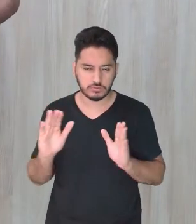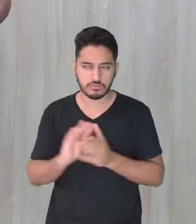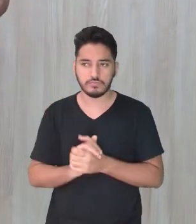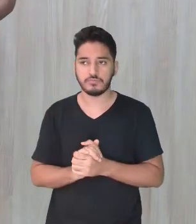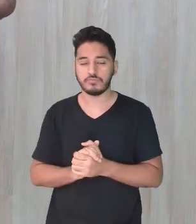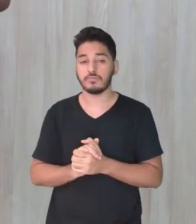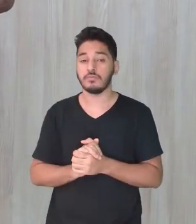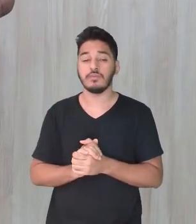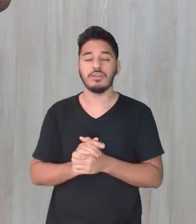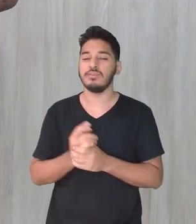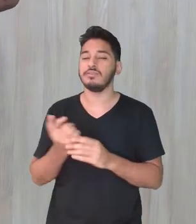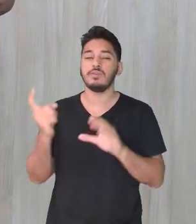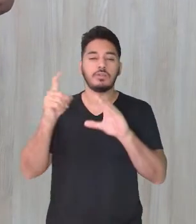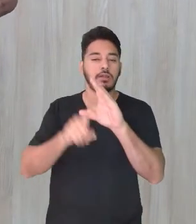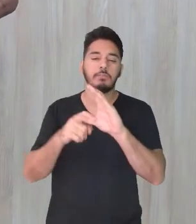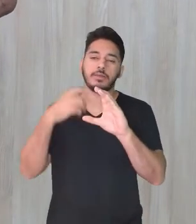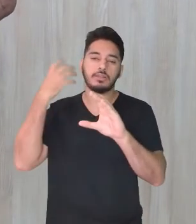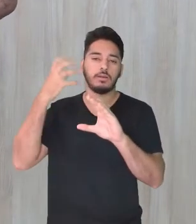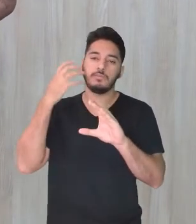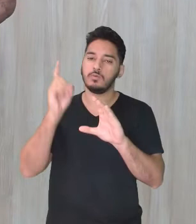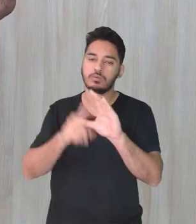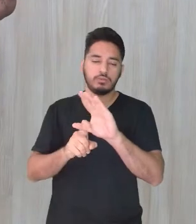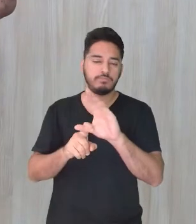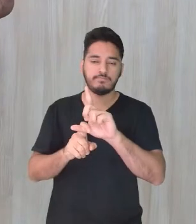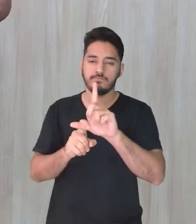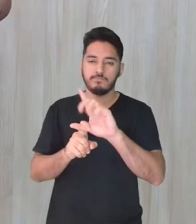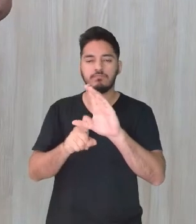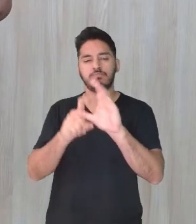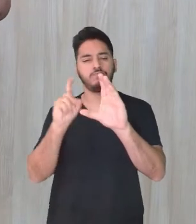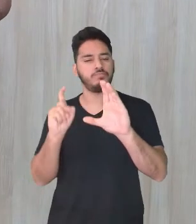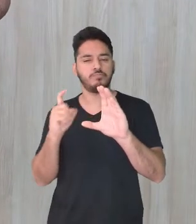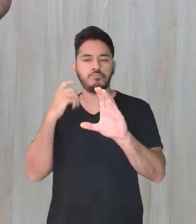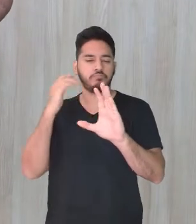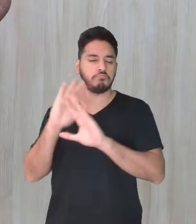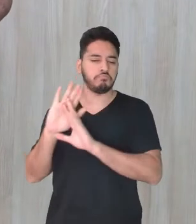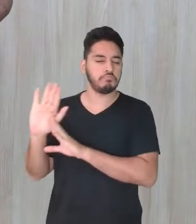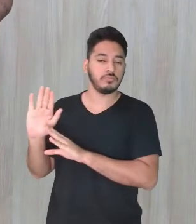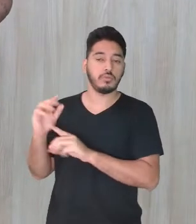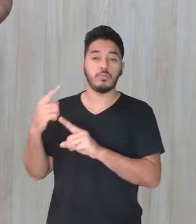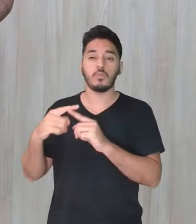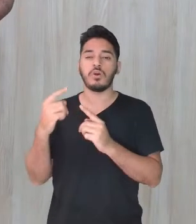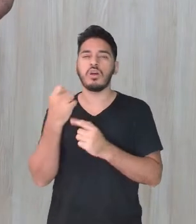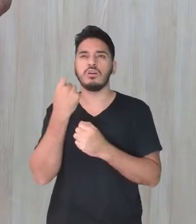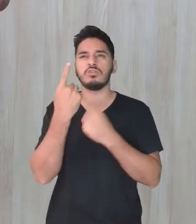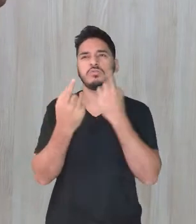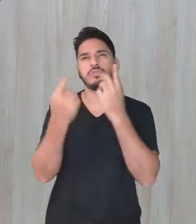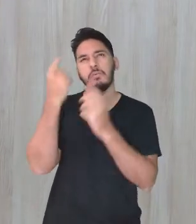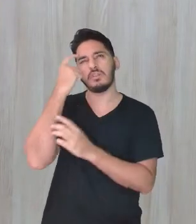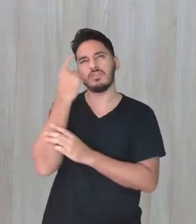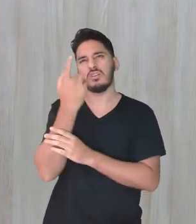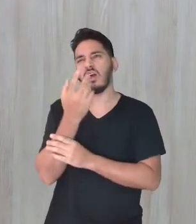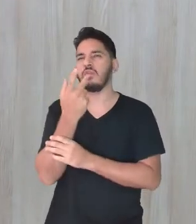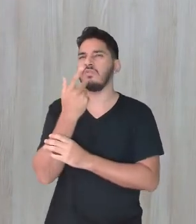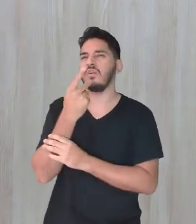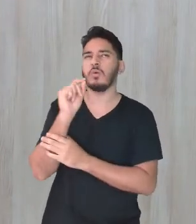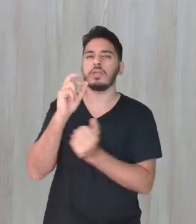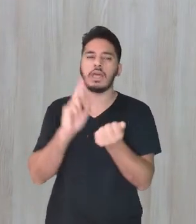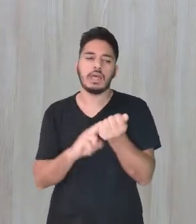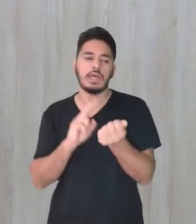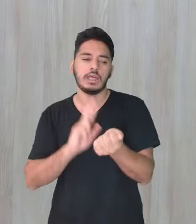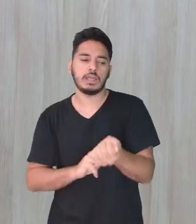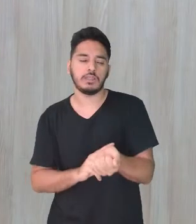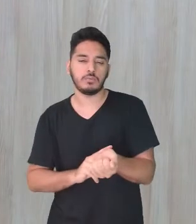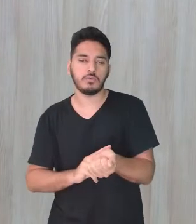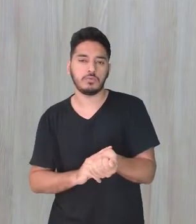A gente não depende da música, é muito importante deixar isso claro. Porque às vezes você acha que assim, quando você fala, o que é ritmo?